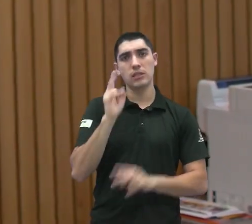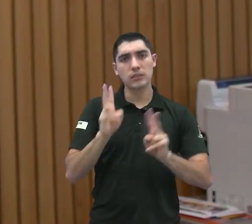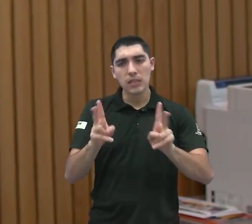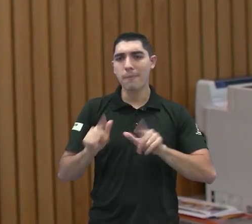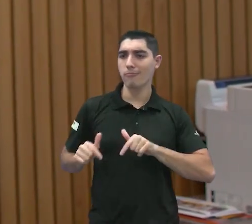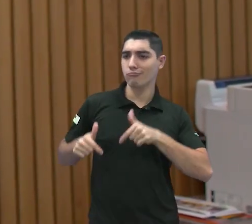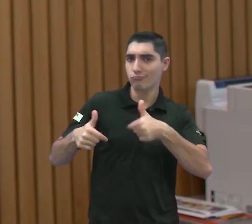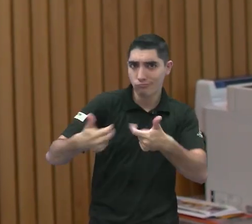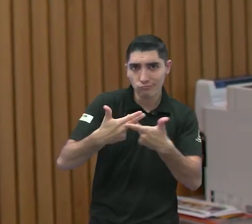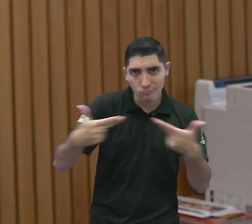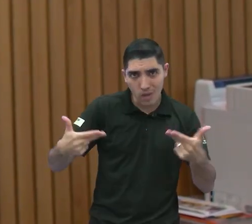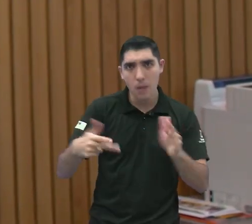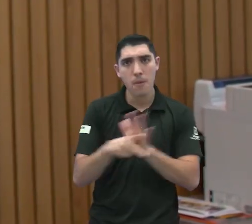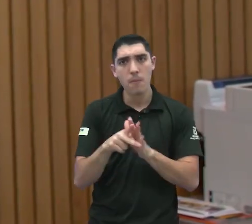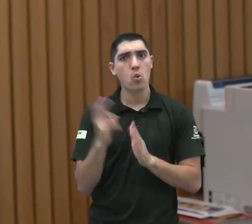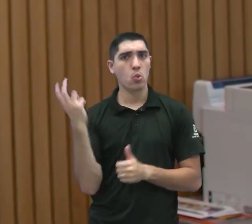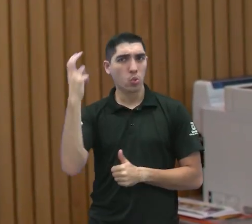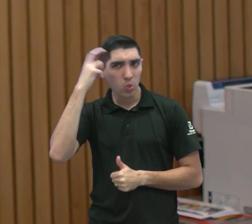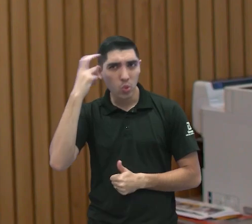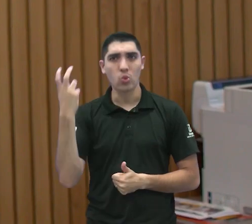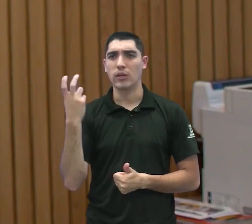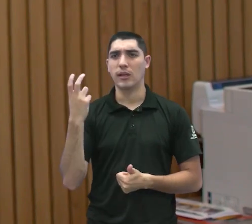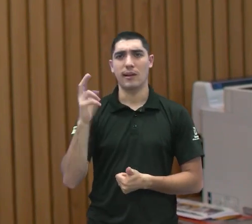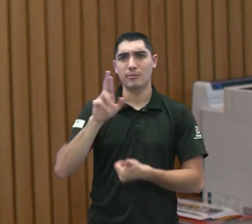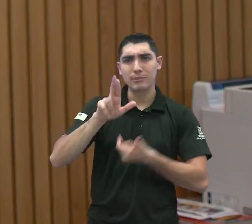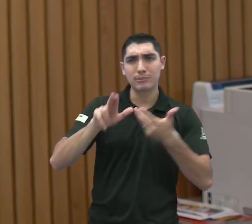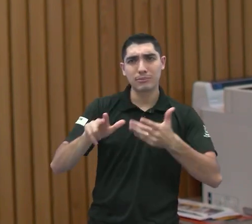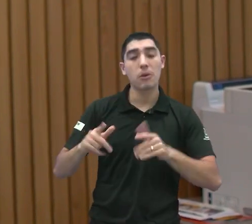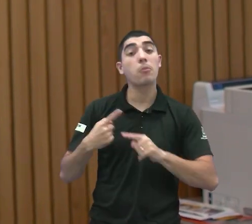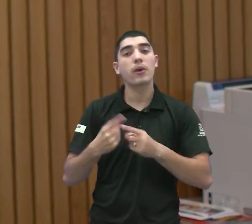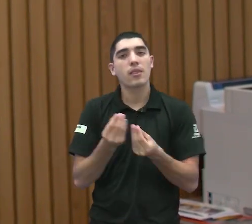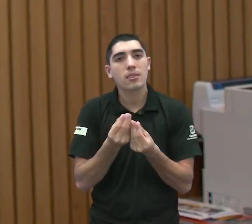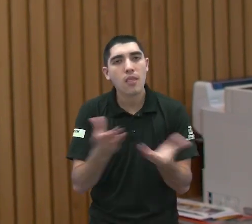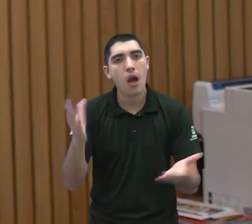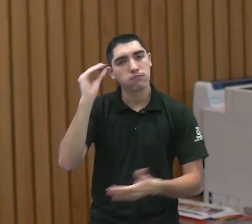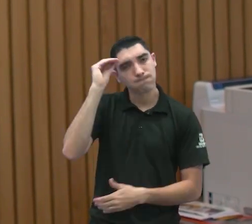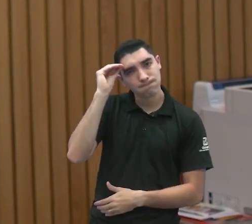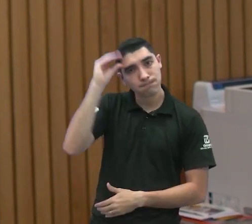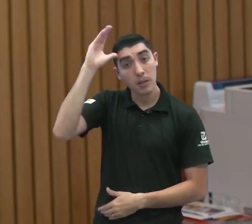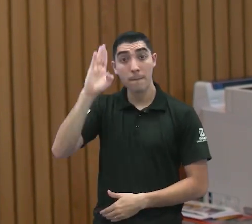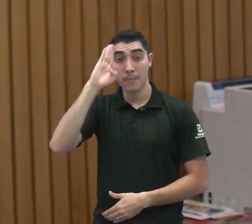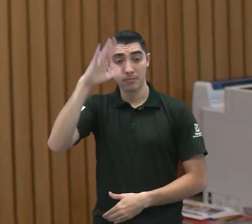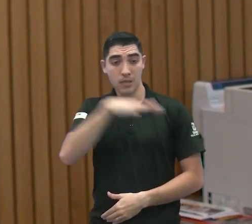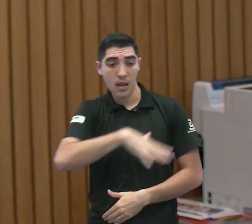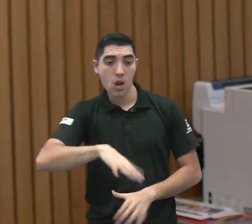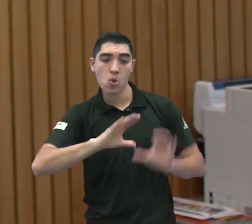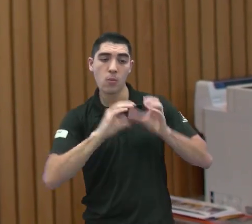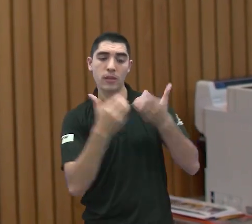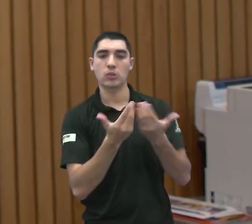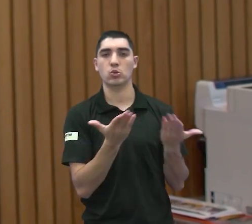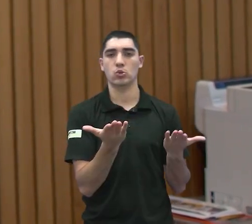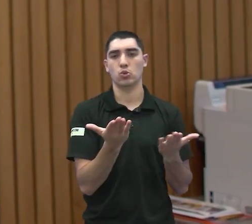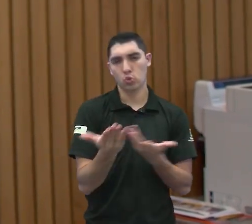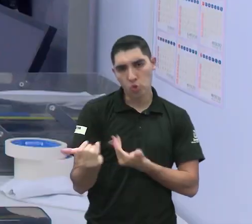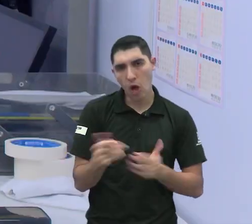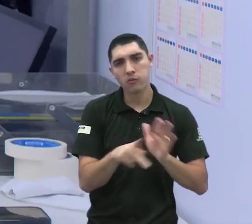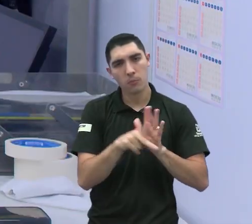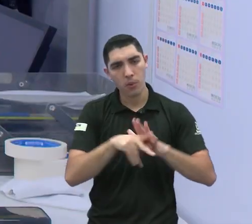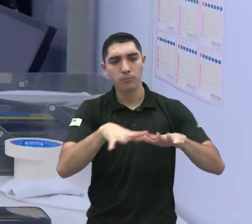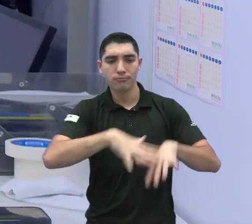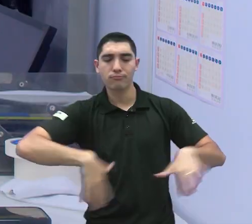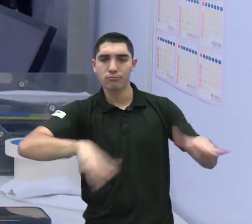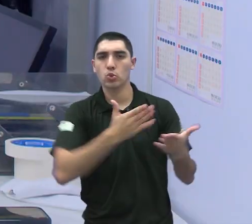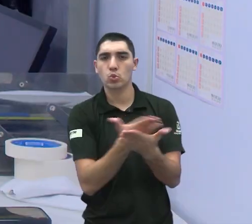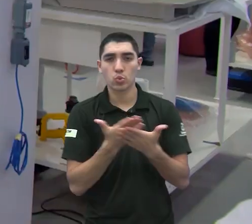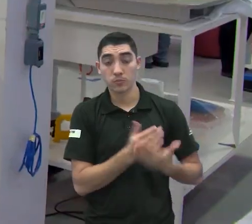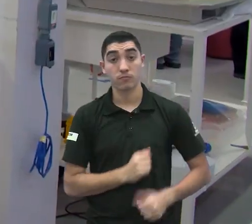com atividades recreativas, educacionais, culturais, levando conhecimento também, principalmente à comunidade estudantil da cidade. Esta